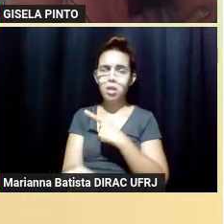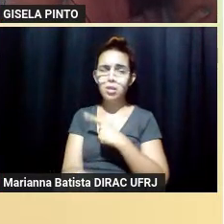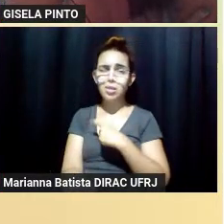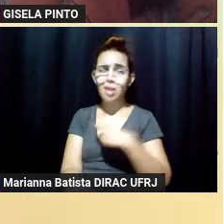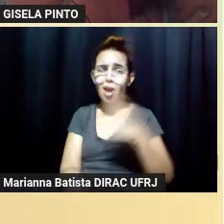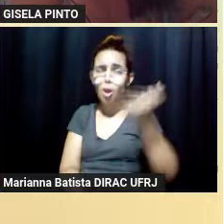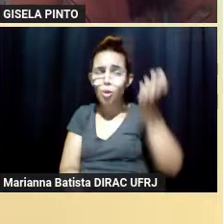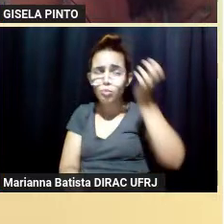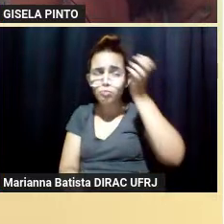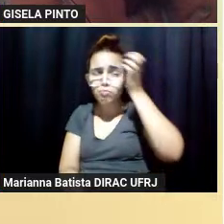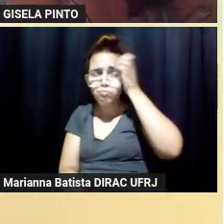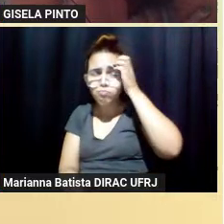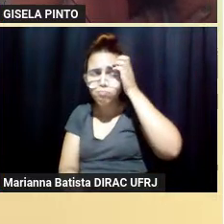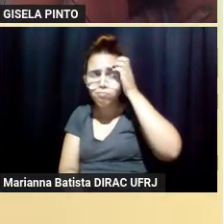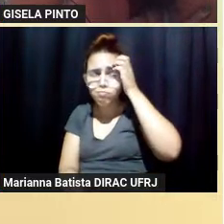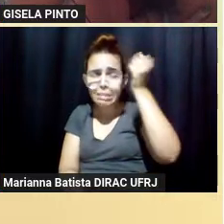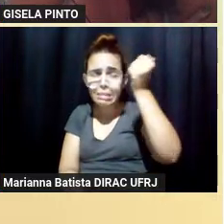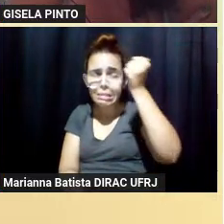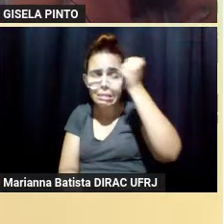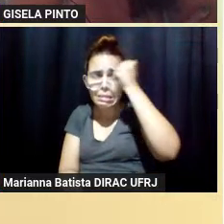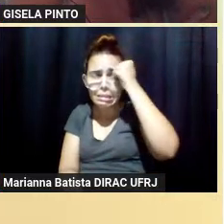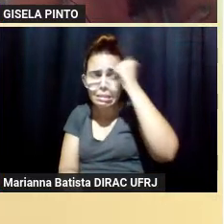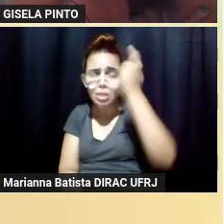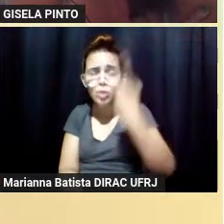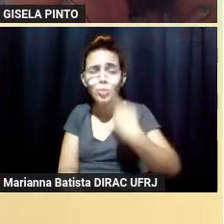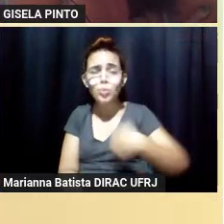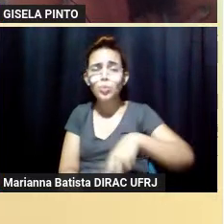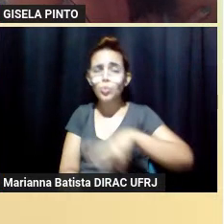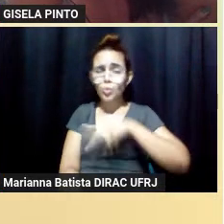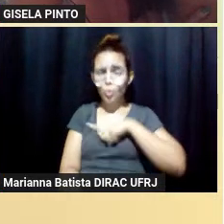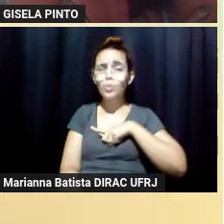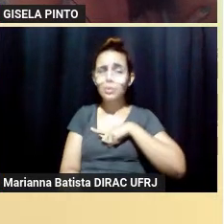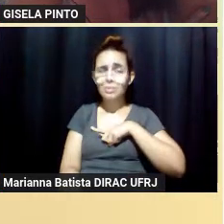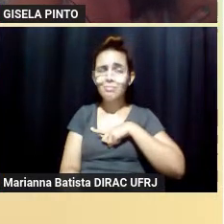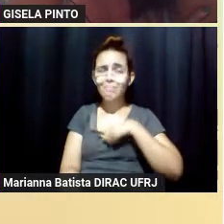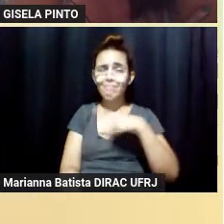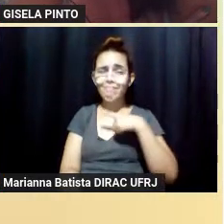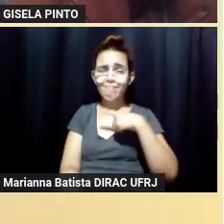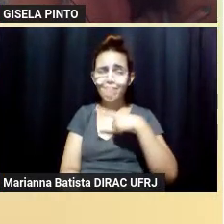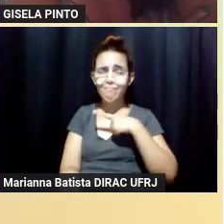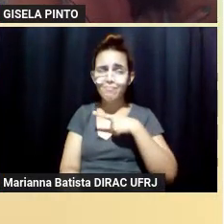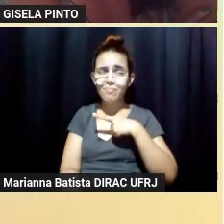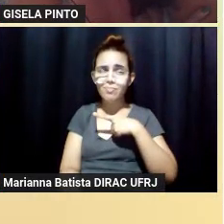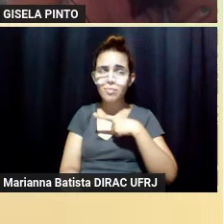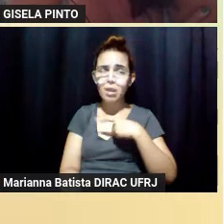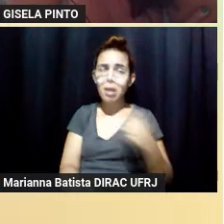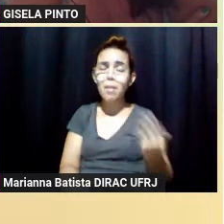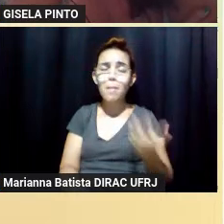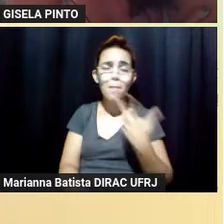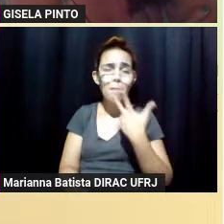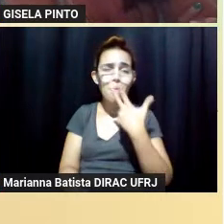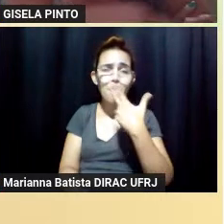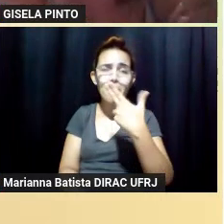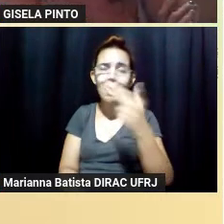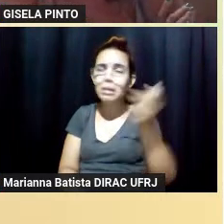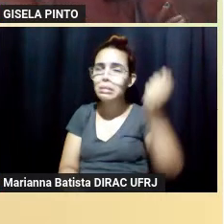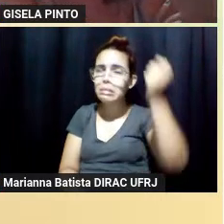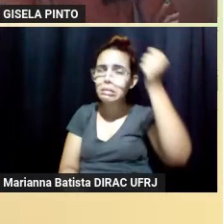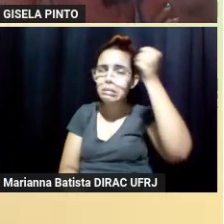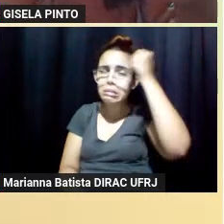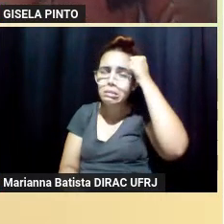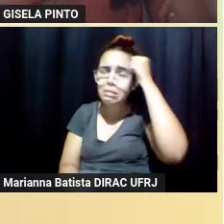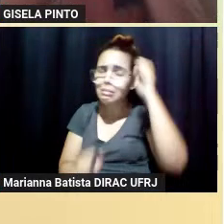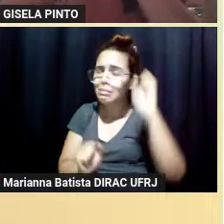companheira de travesseiro, de vida, de conversas. É como se a culpa fosse um